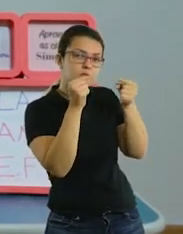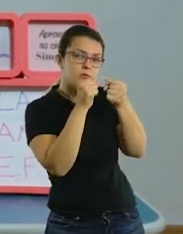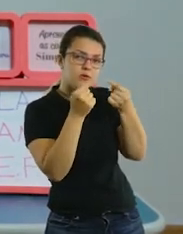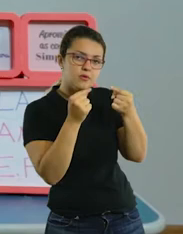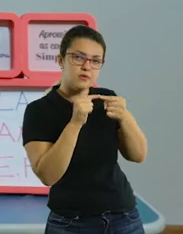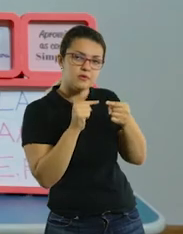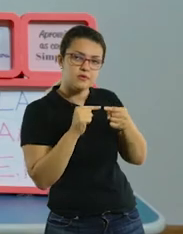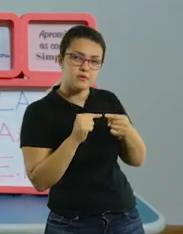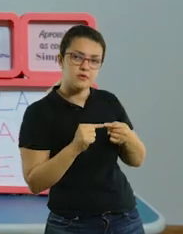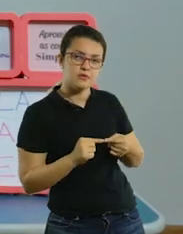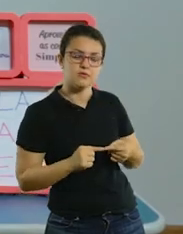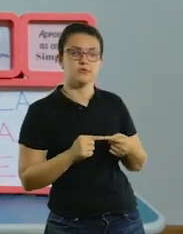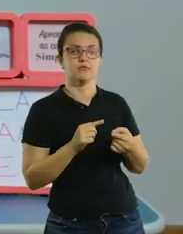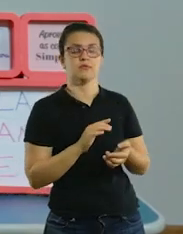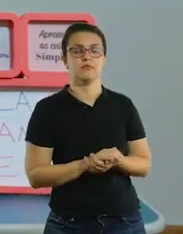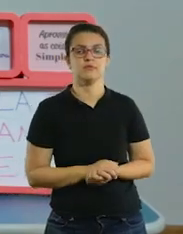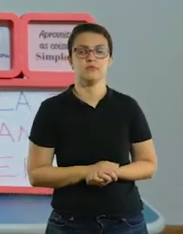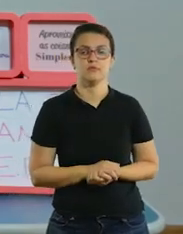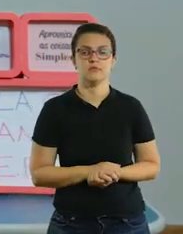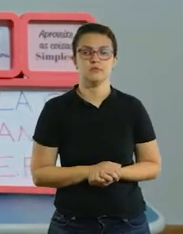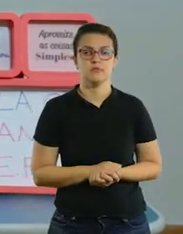com o texto.